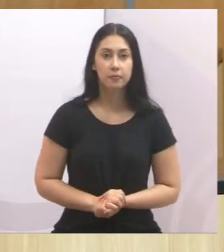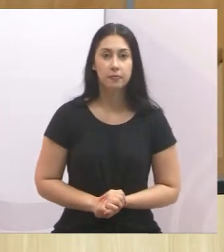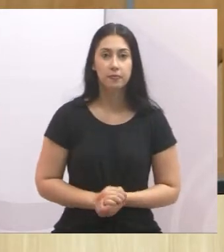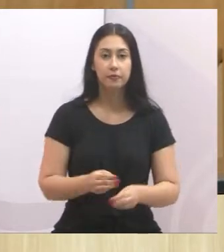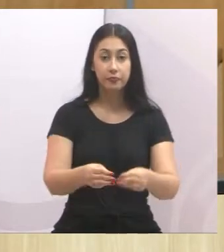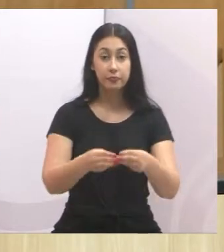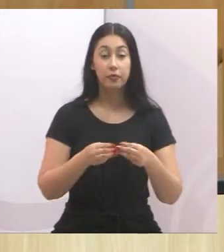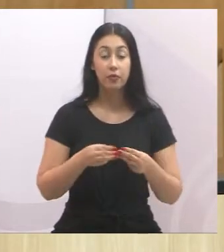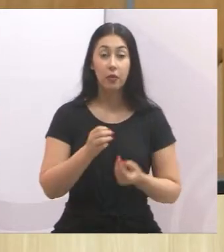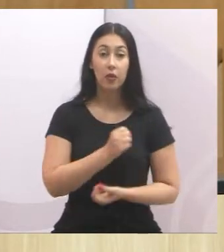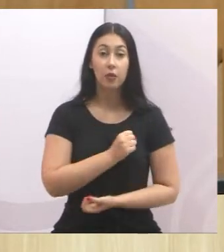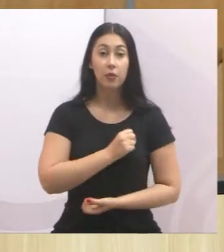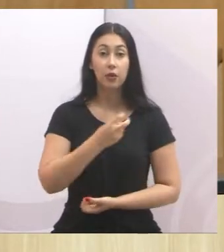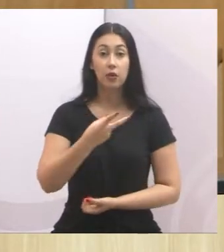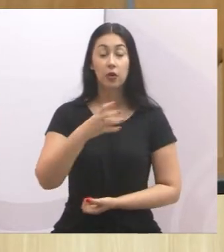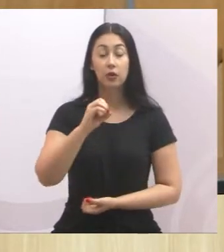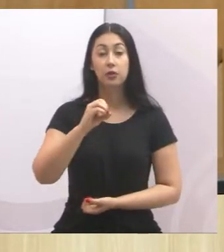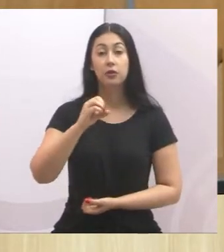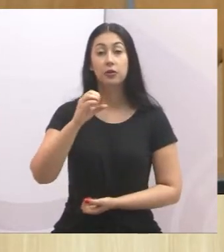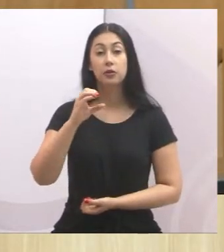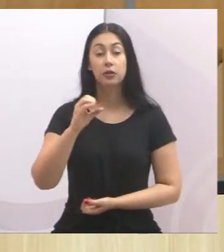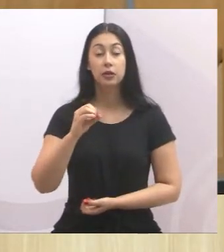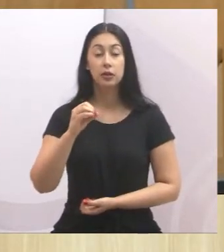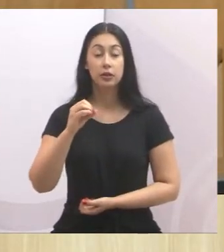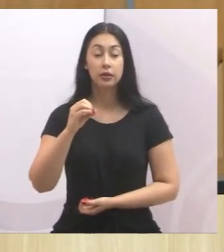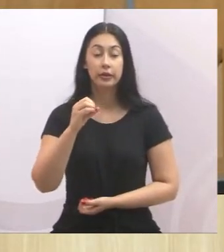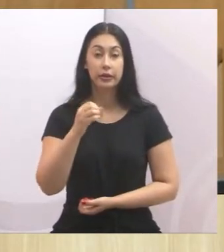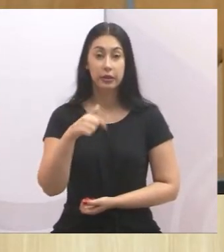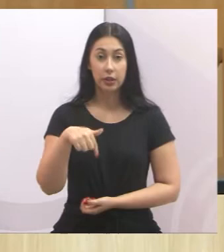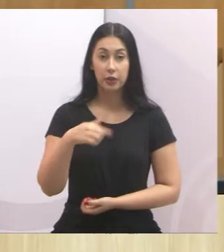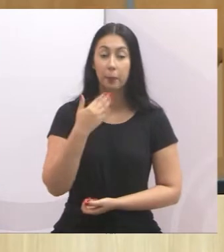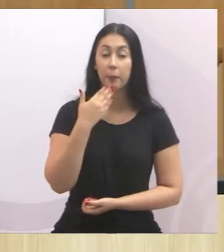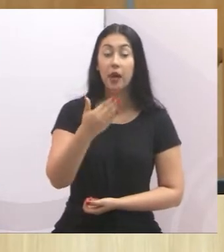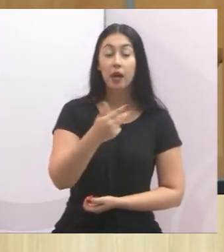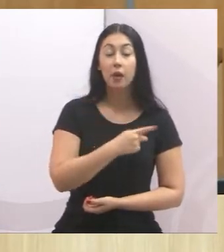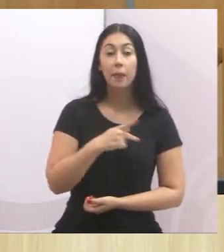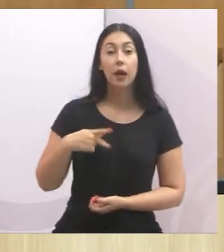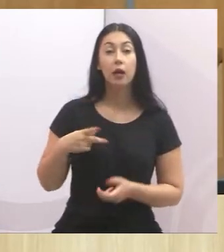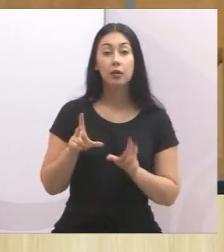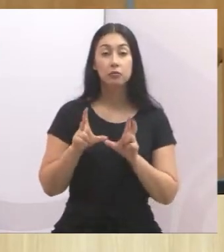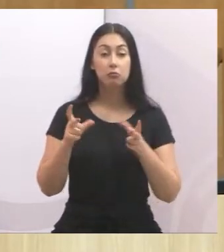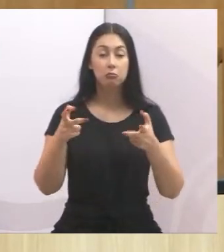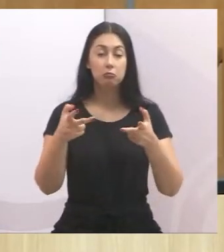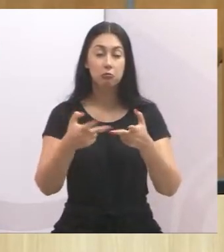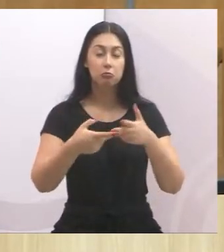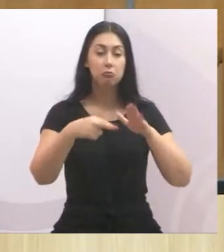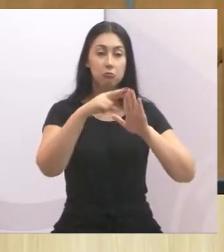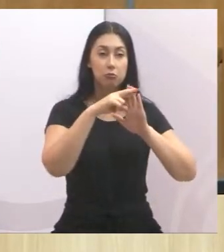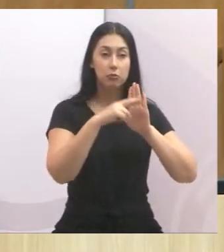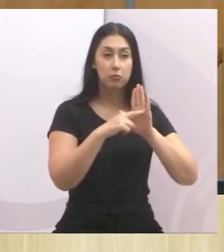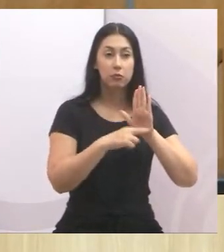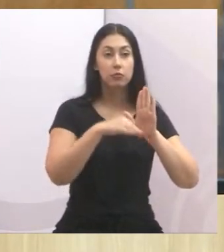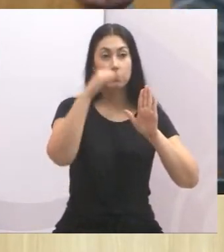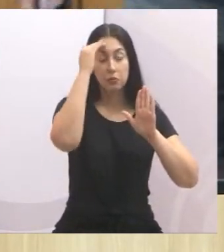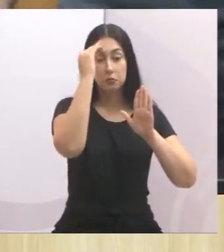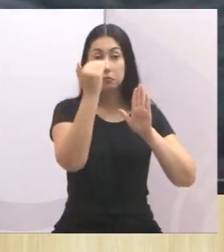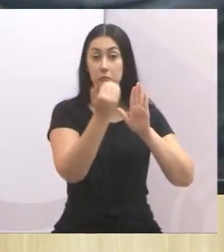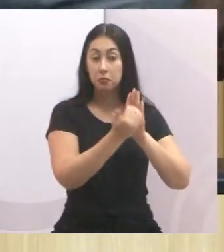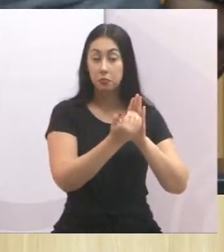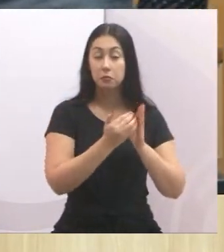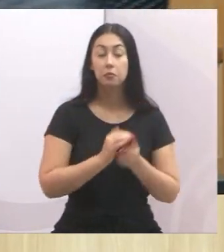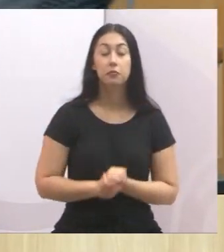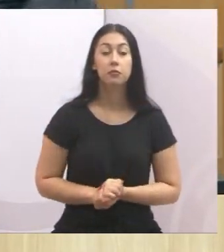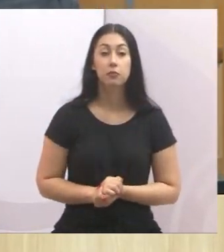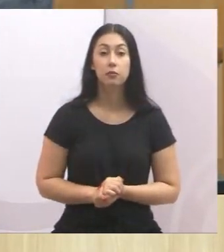Moção número 207, requeremos ao excelentíssimo senhor presidente desta Casa, cumpridas as formalidades regimentais, seja